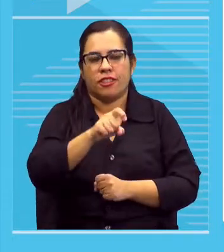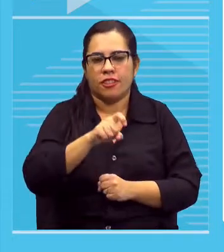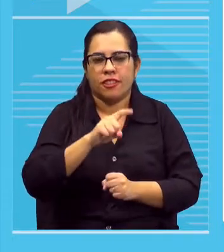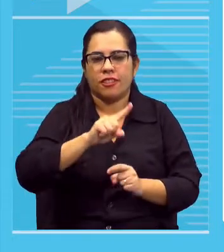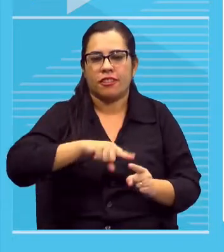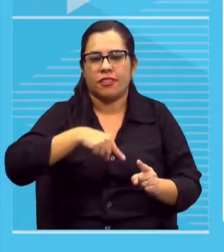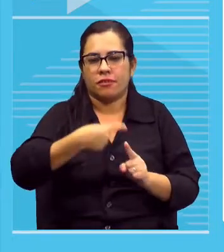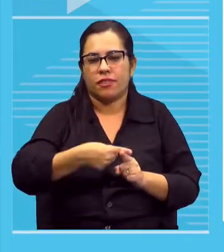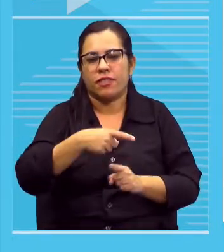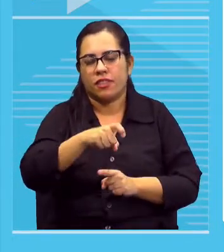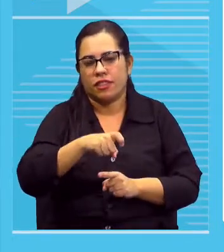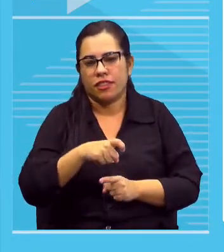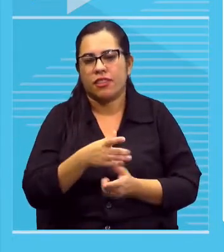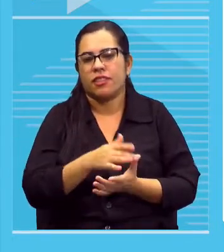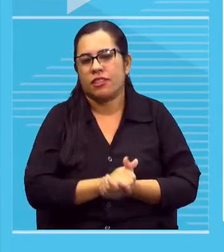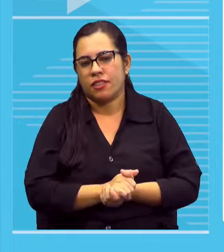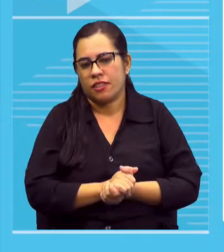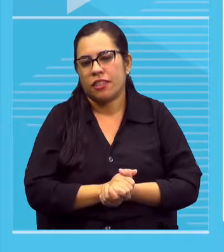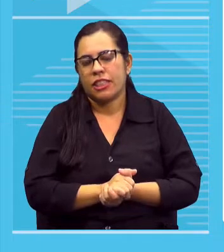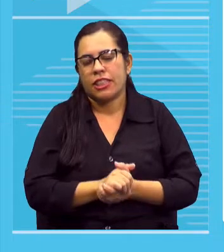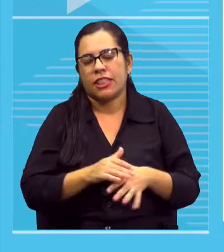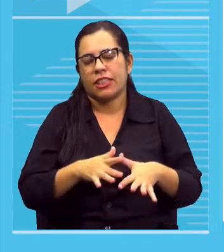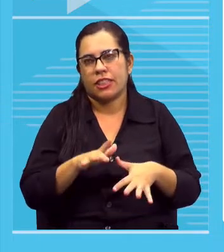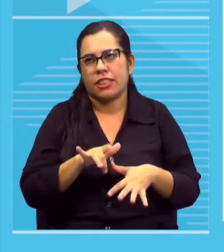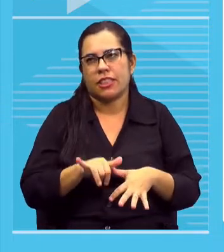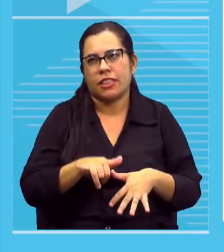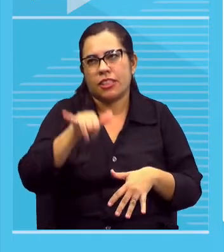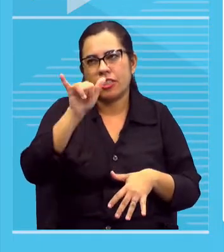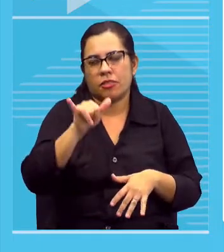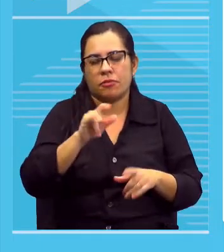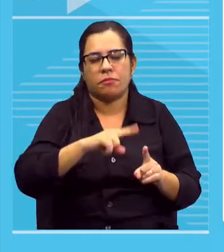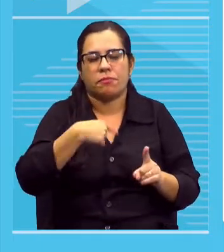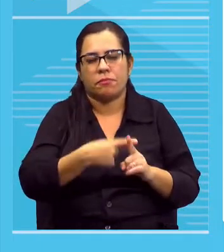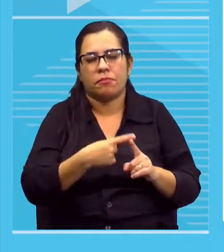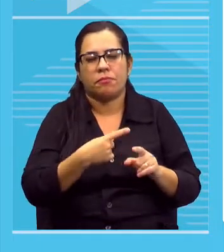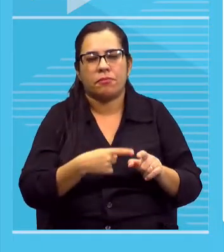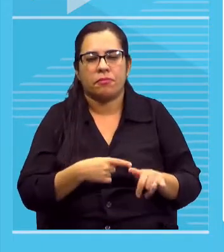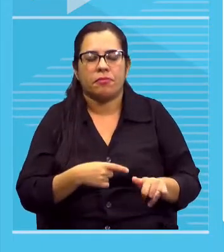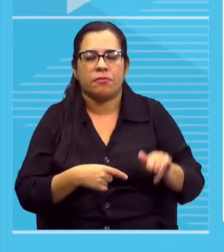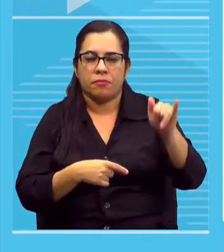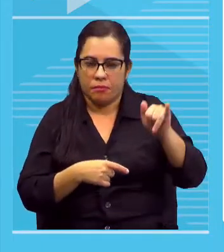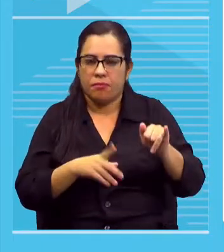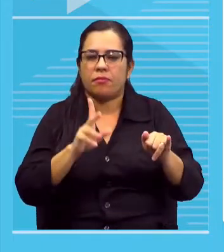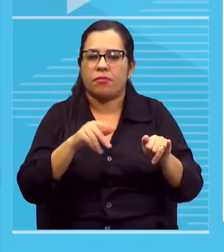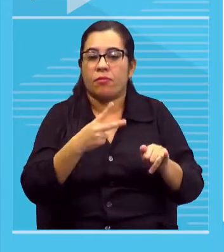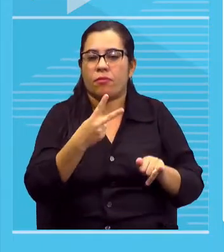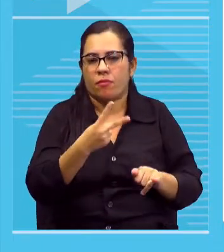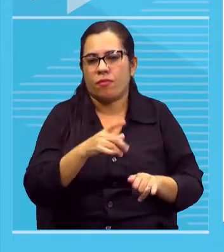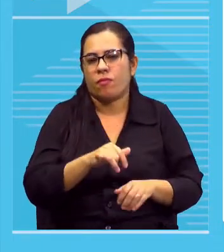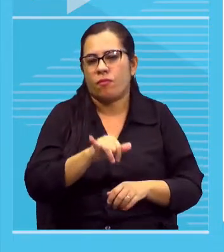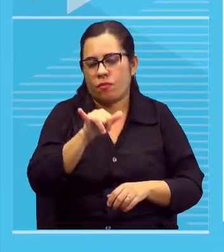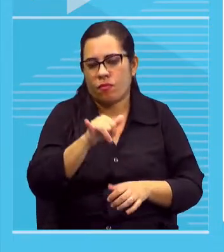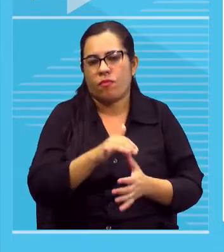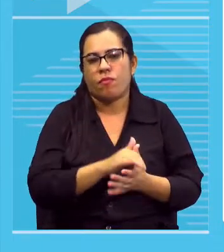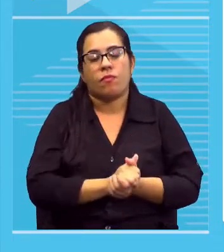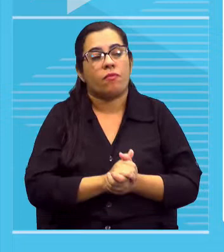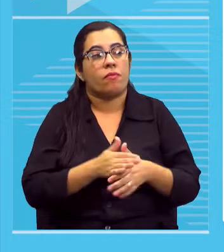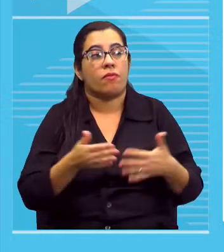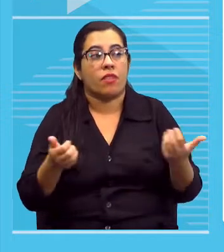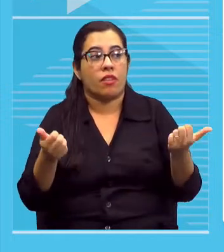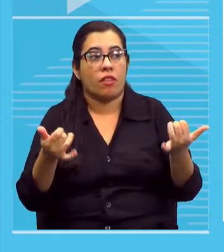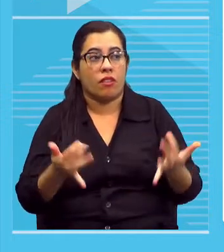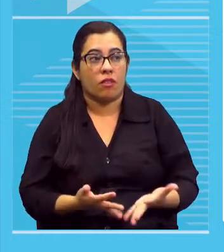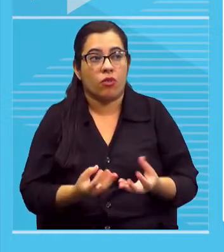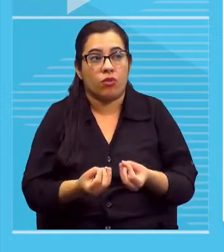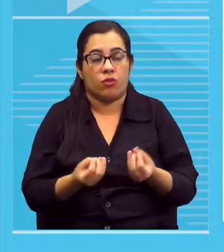x 2x sendo de y mais y2y olha aí ó de acordo com a fórmula